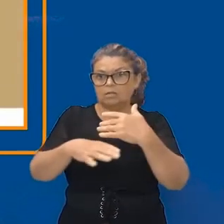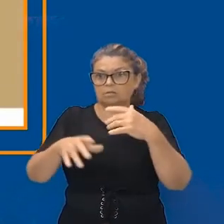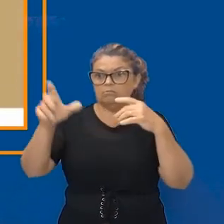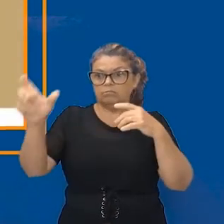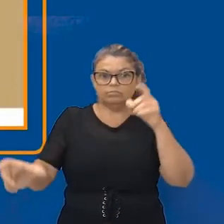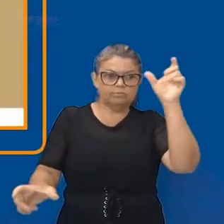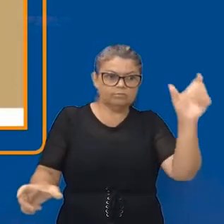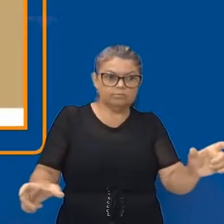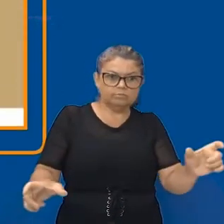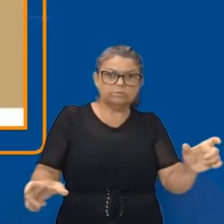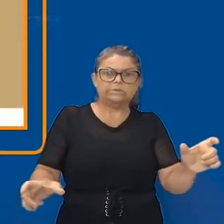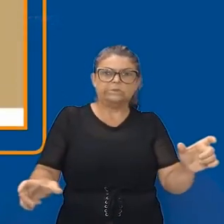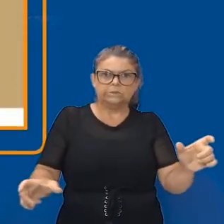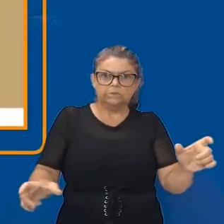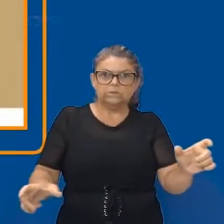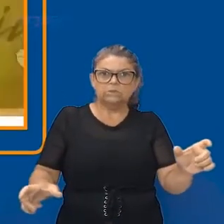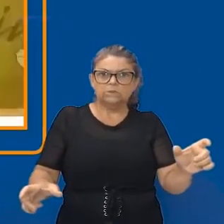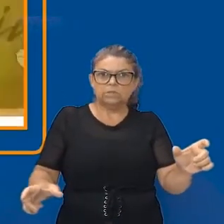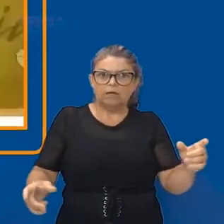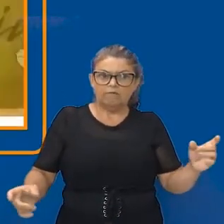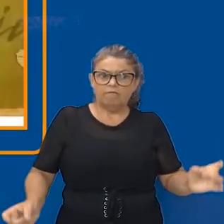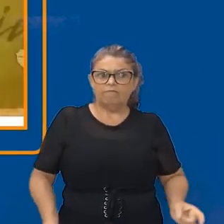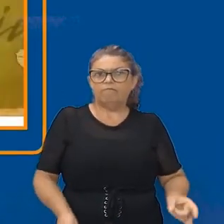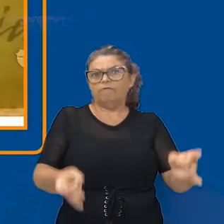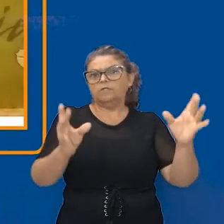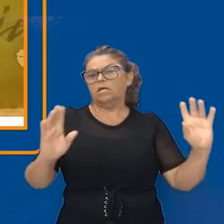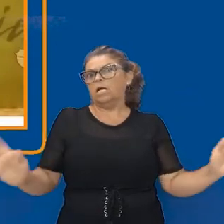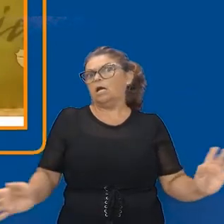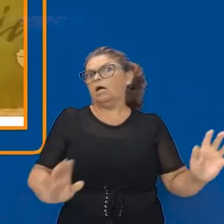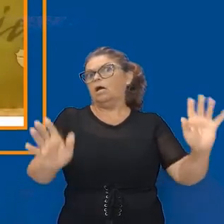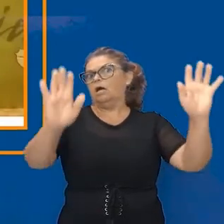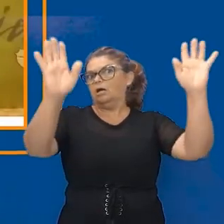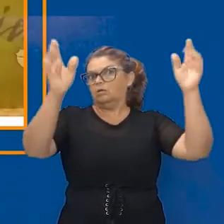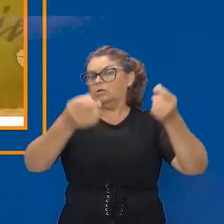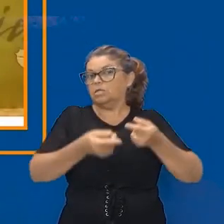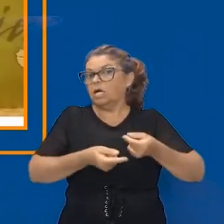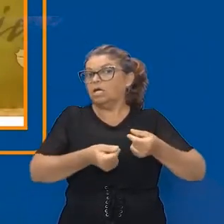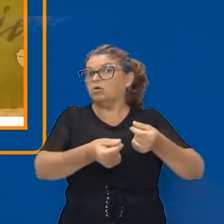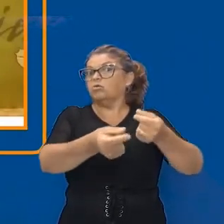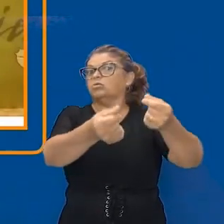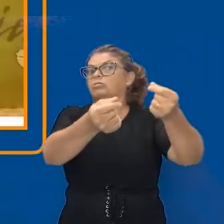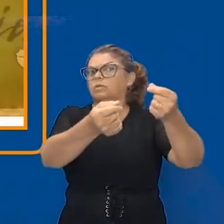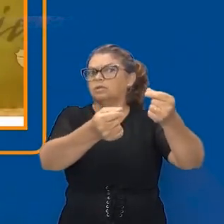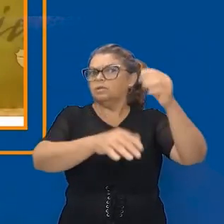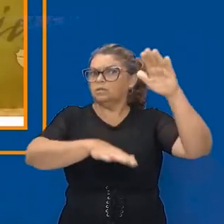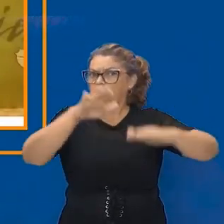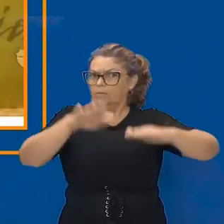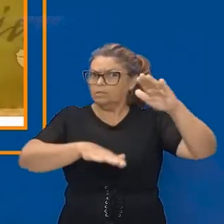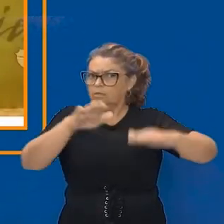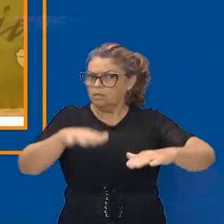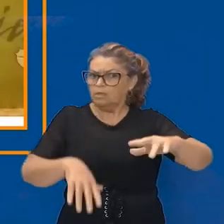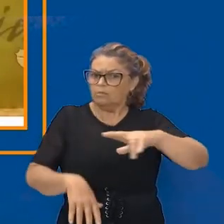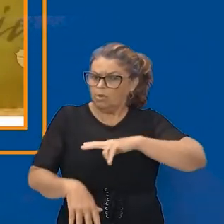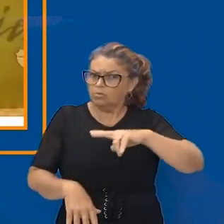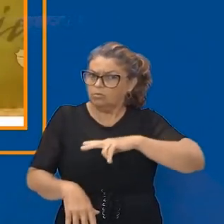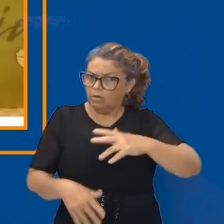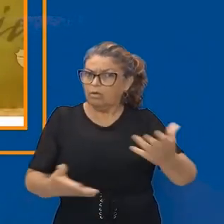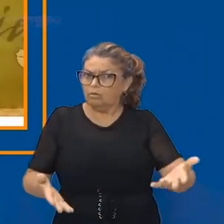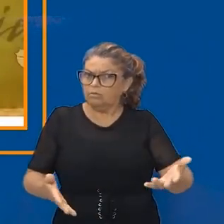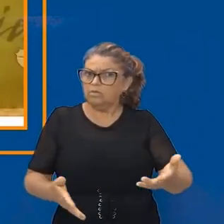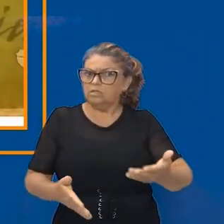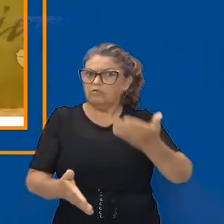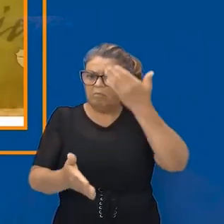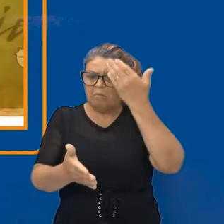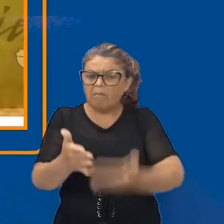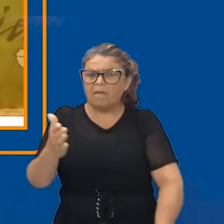cobrar preços muito altos pelas mercadorias. A economia de Portugal dependia desse comércio, e por isso foi muito